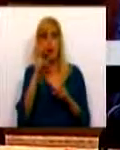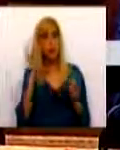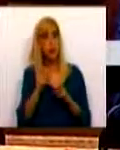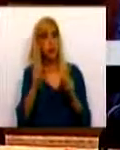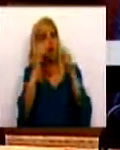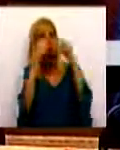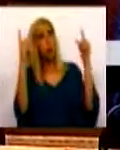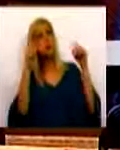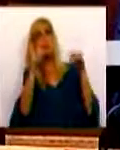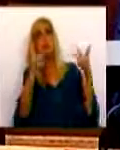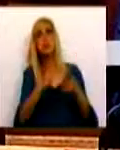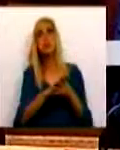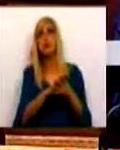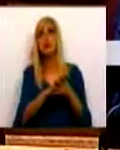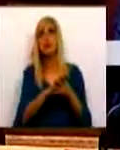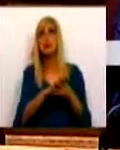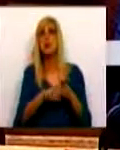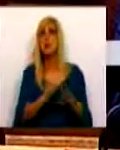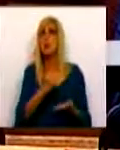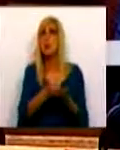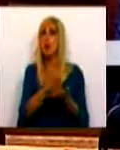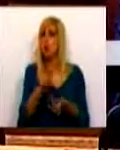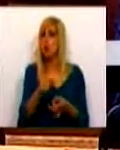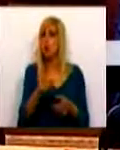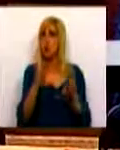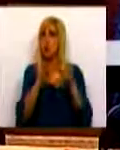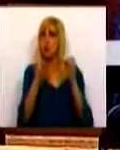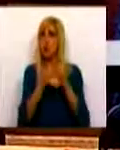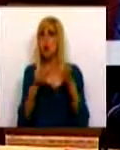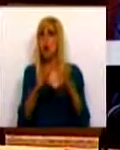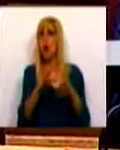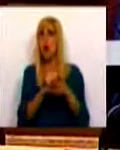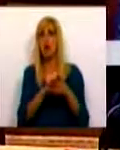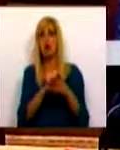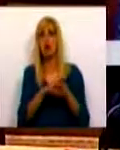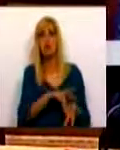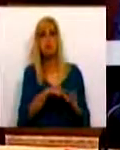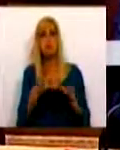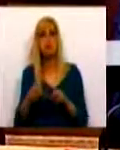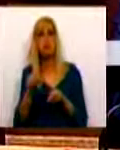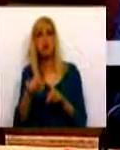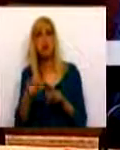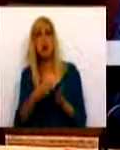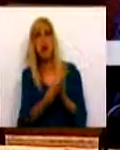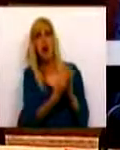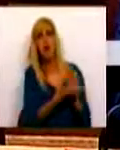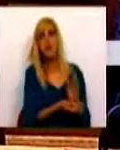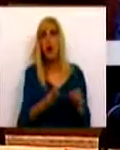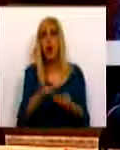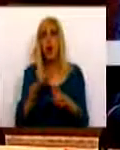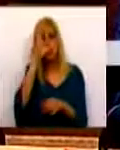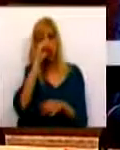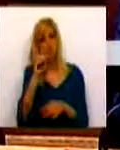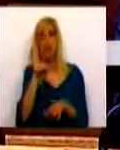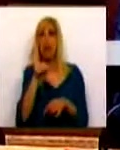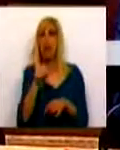conceito de apoio social que seja transversal às várias áreas da governação. E é